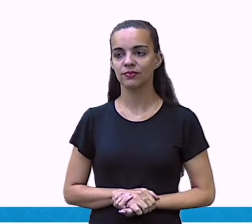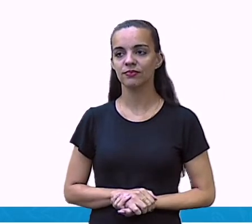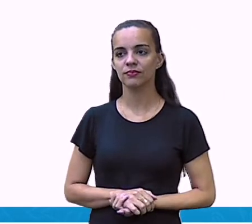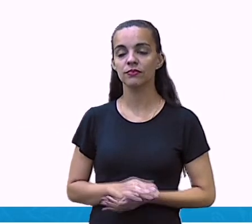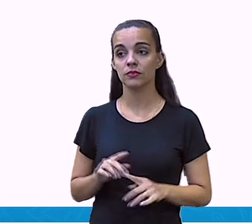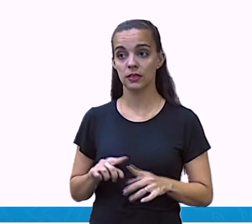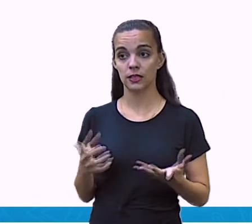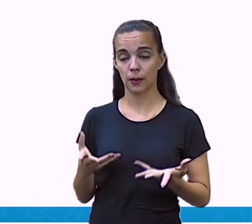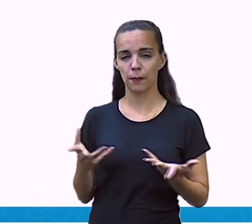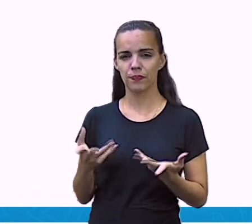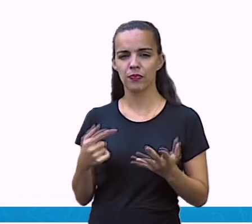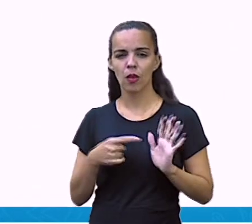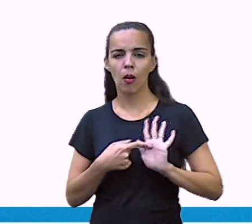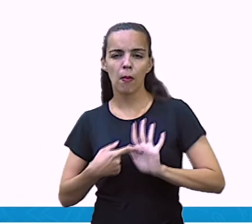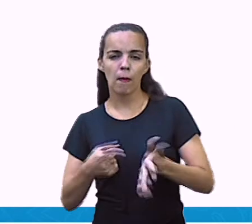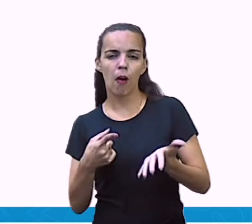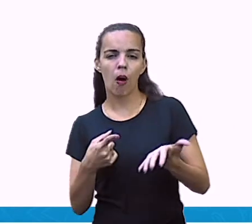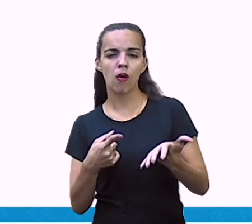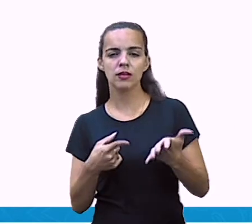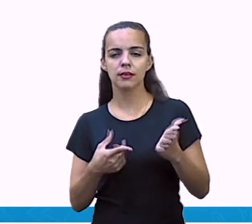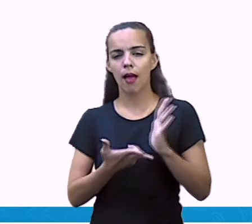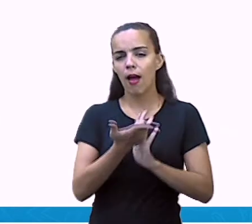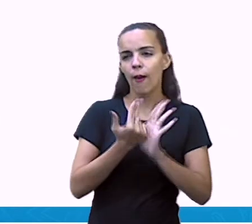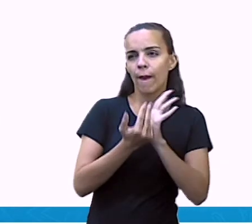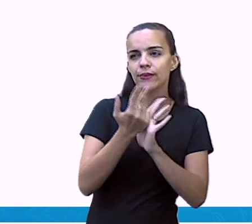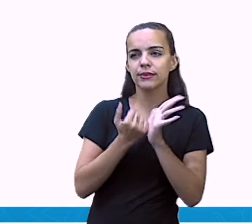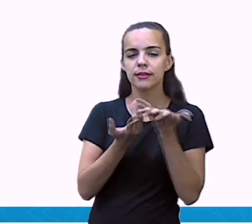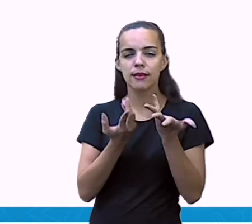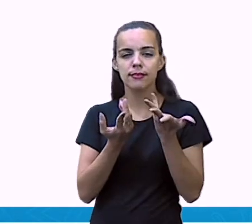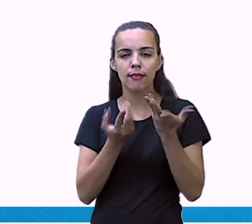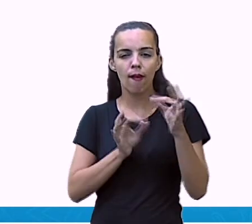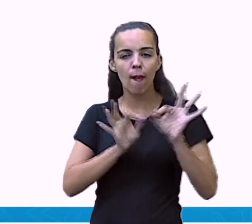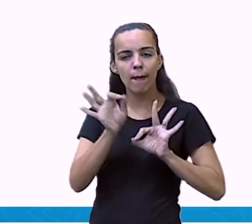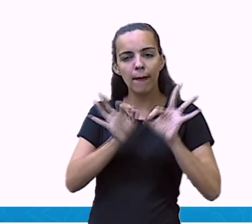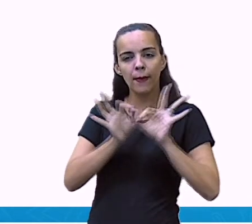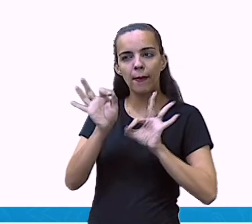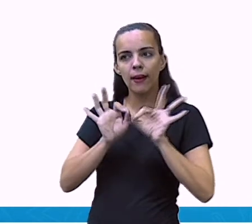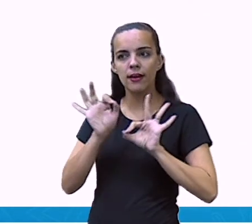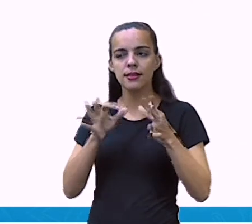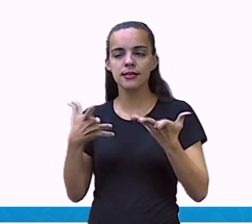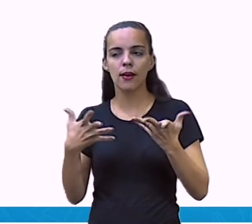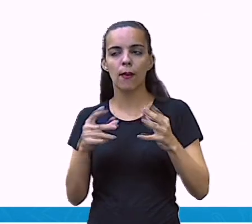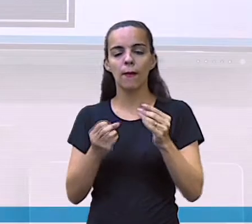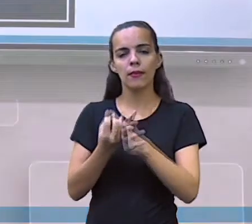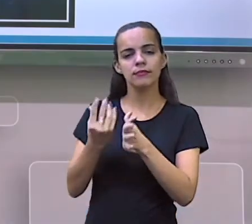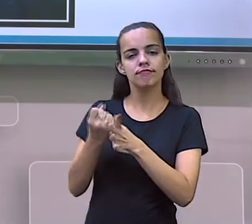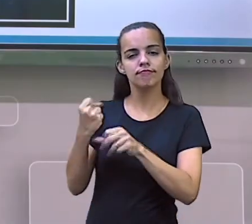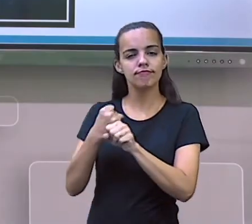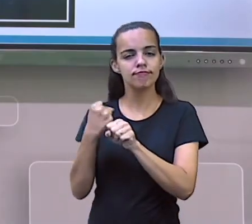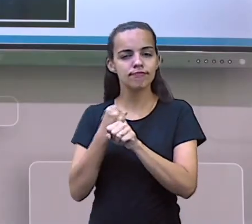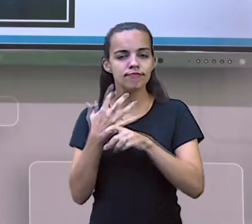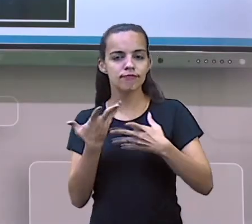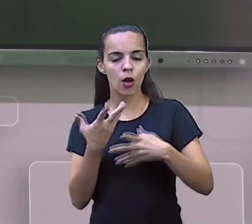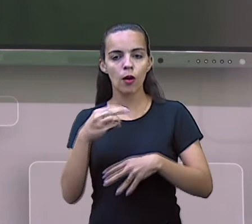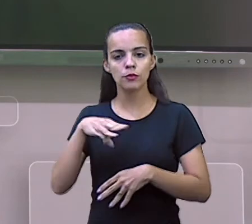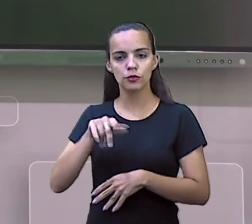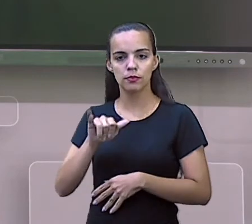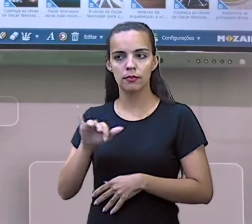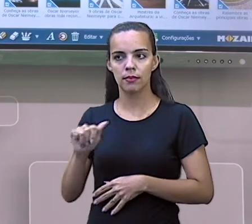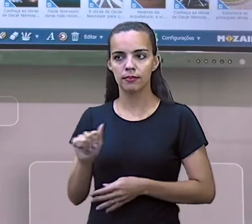os traçados de Niemeyer, eles se expandiram para o mundo. Vamos ver algumas obras.